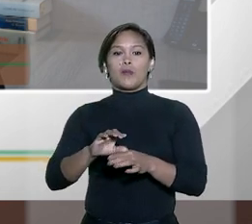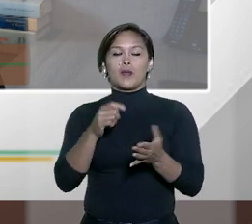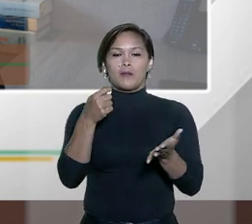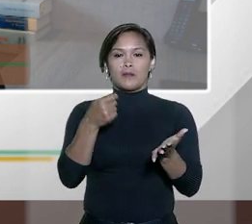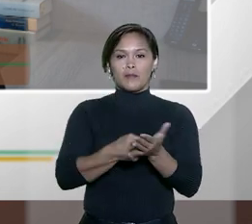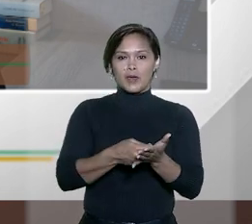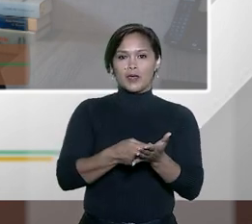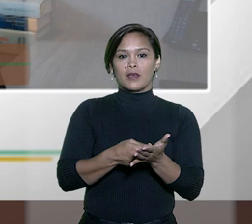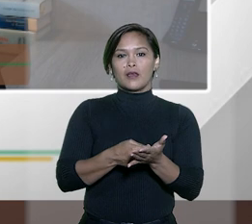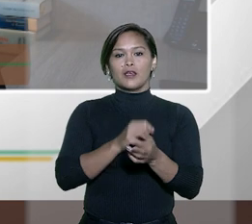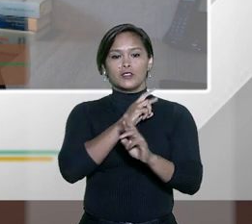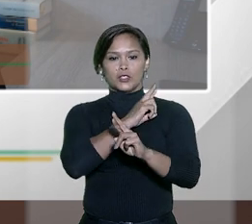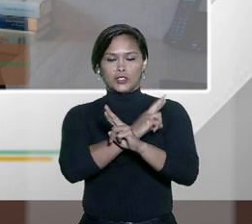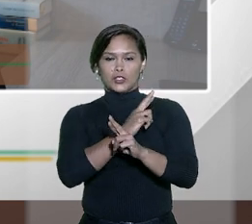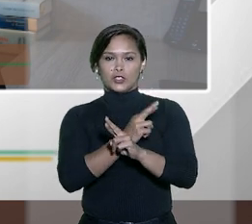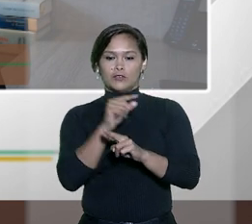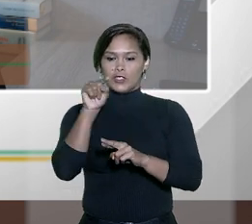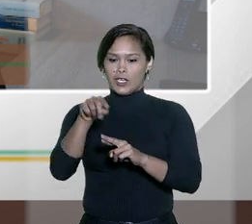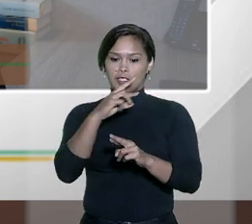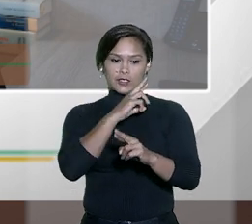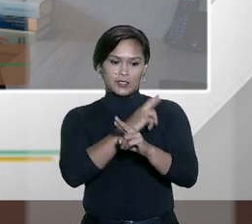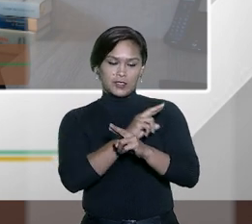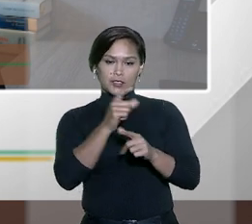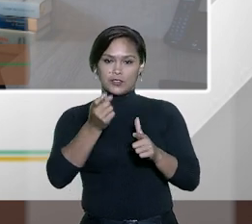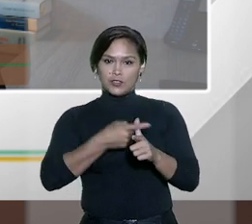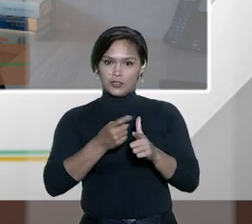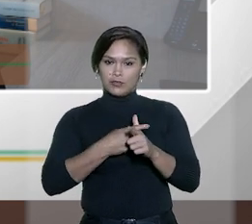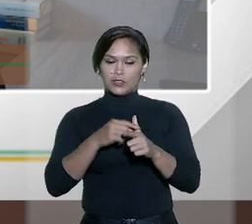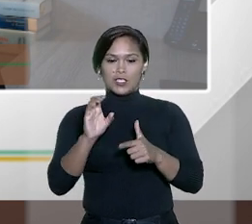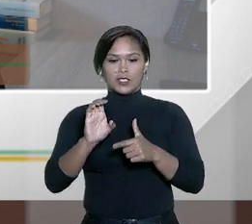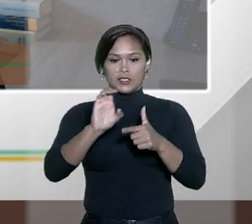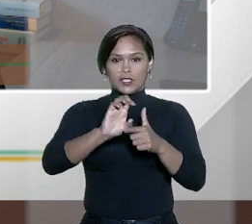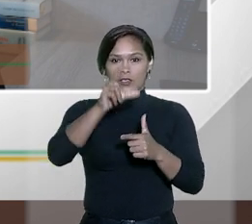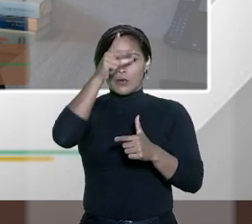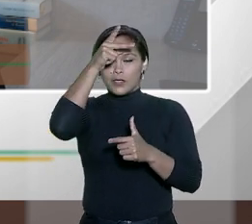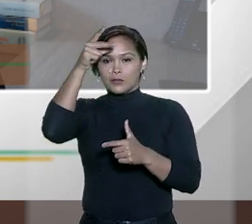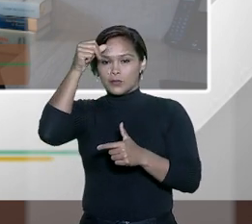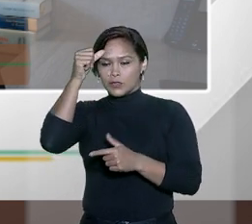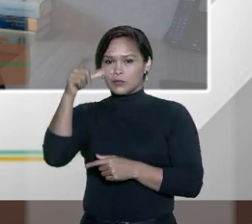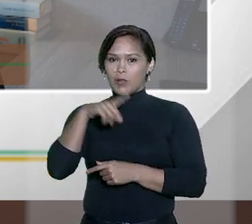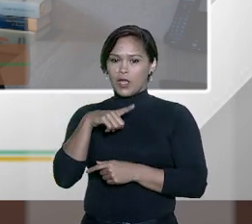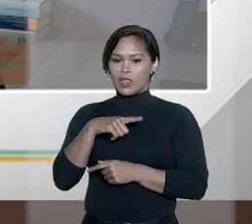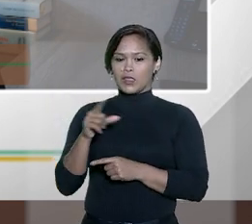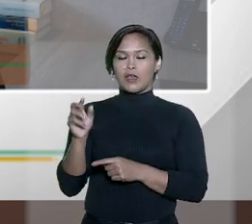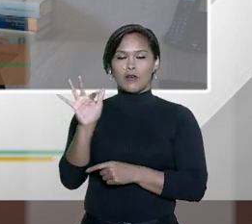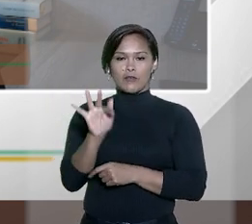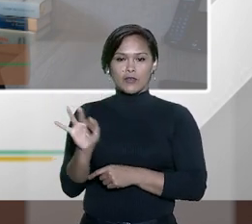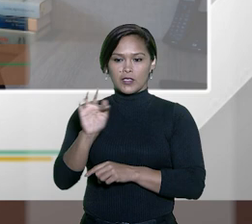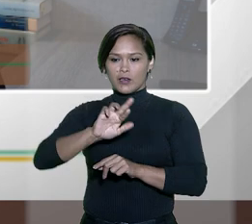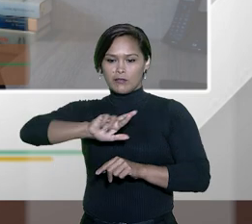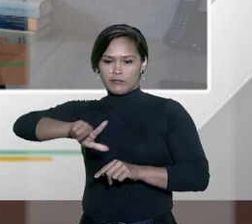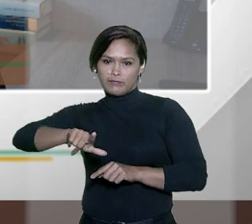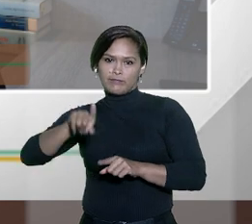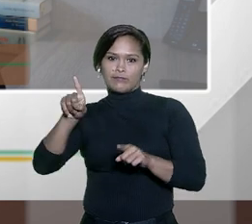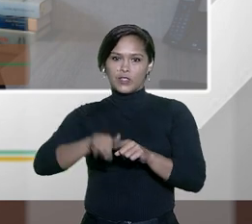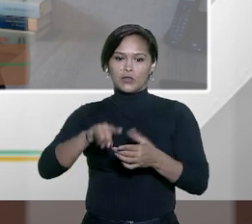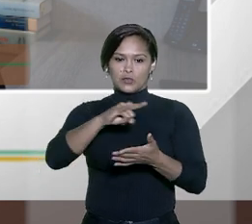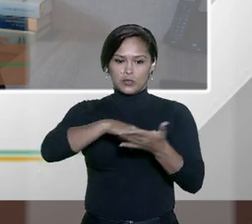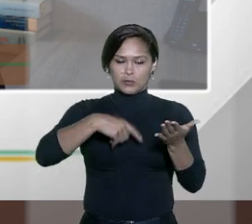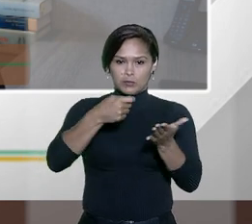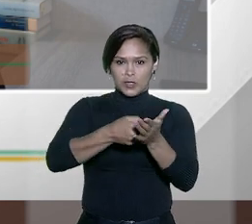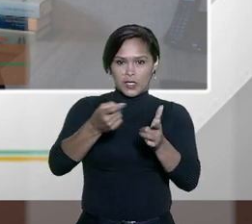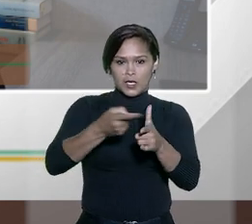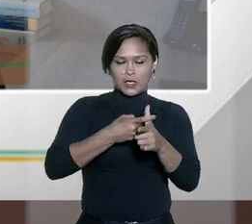dívidas ativas, desde que essas dívidas estaduais e municipais, né? Então não federal. Então os precatórios